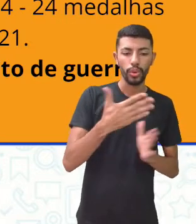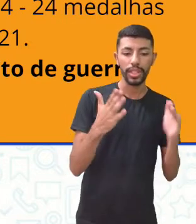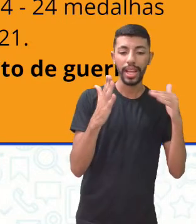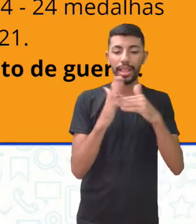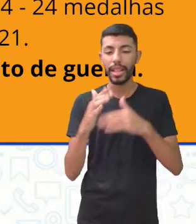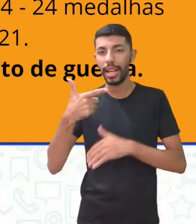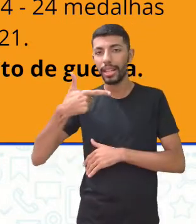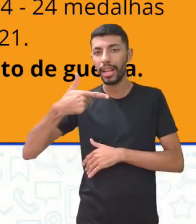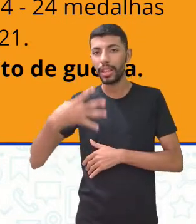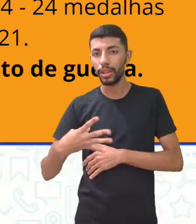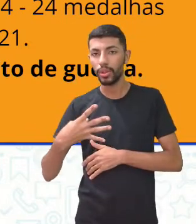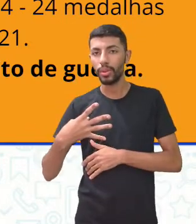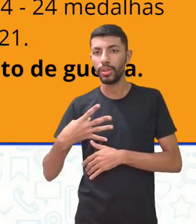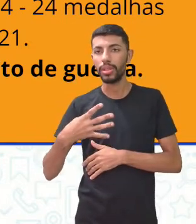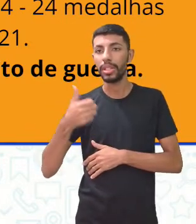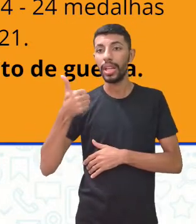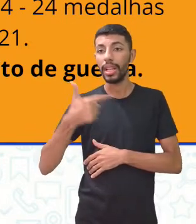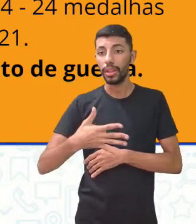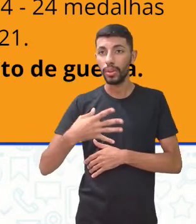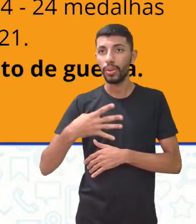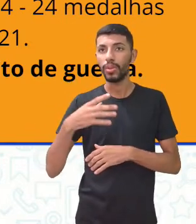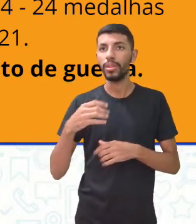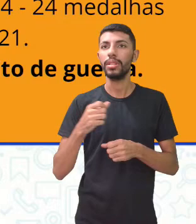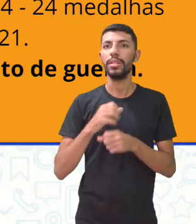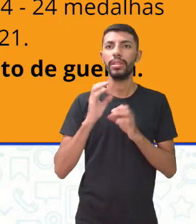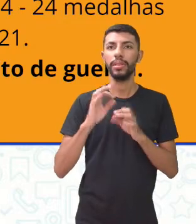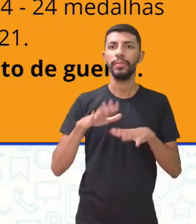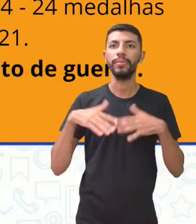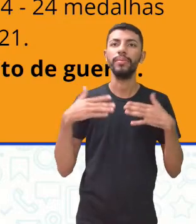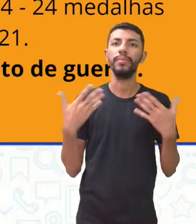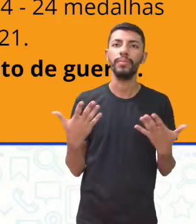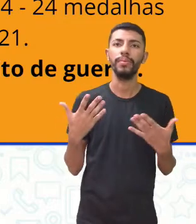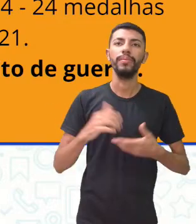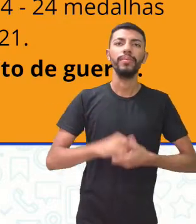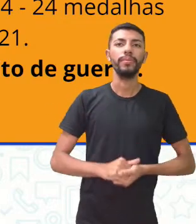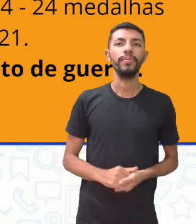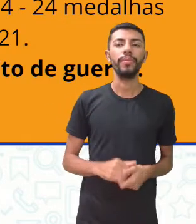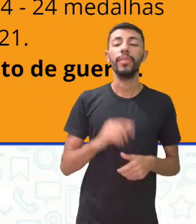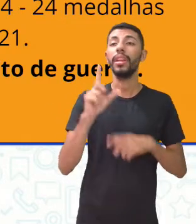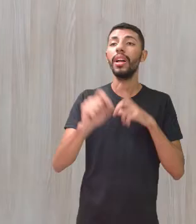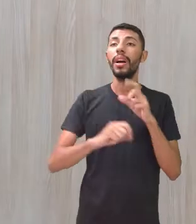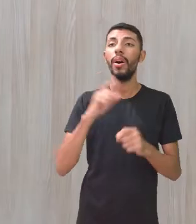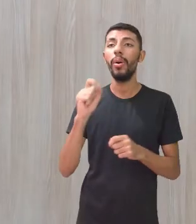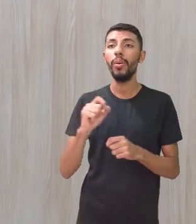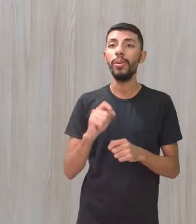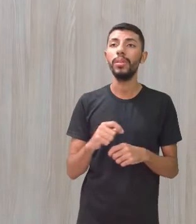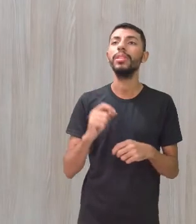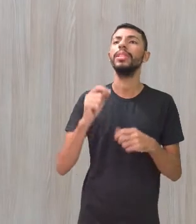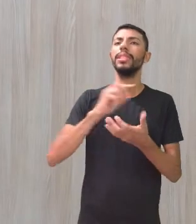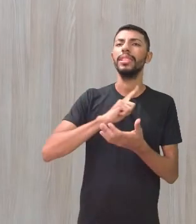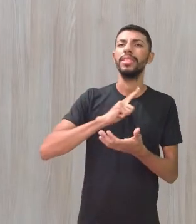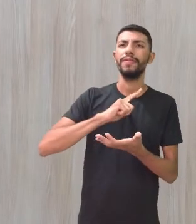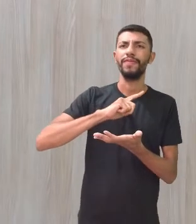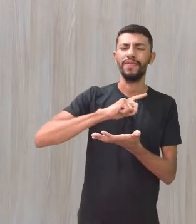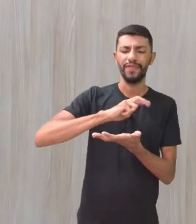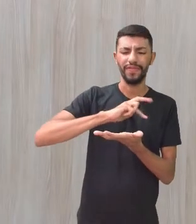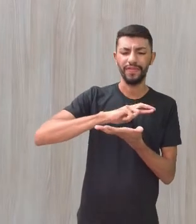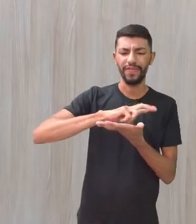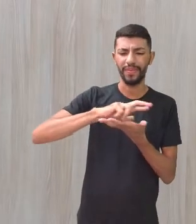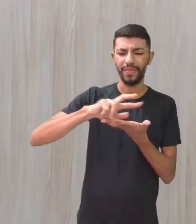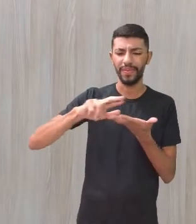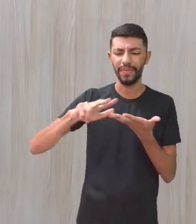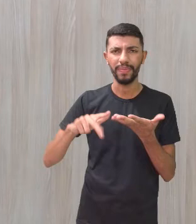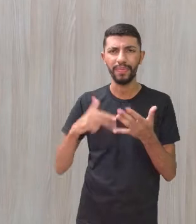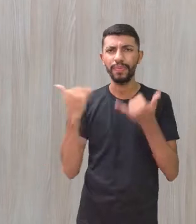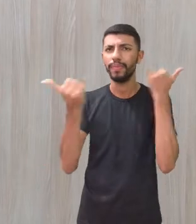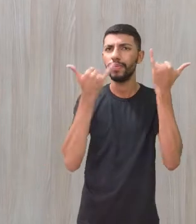E no final a gente tem o logo da Secretaria de Esportes. Então aqui a gente percebe que é um condensado de informações. Ao fundo